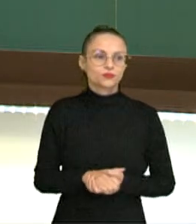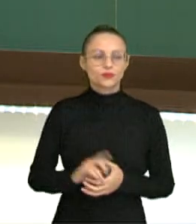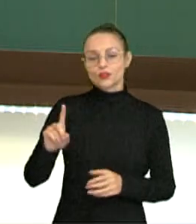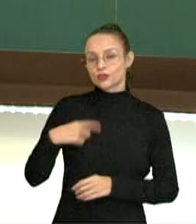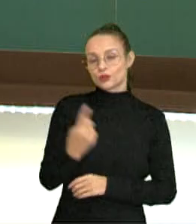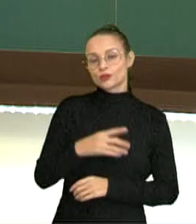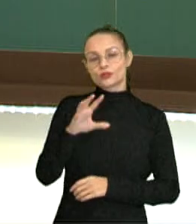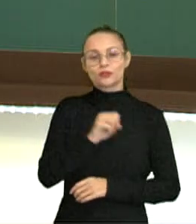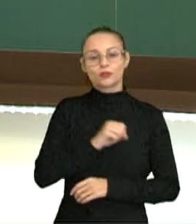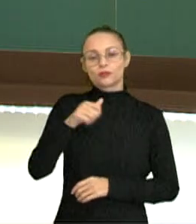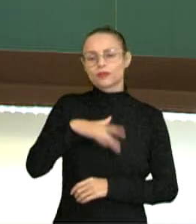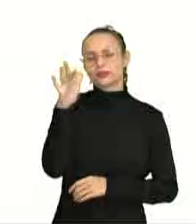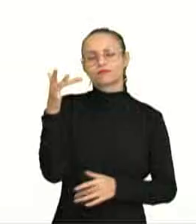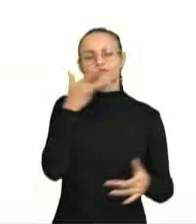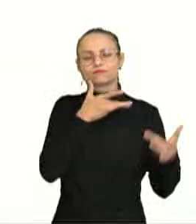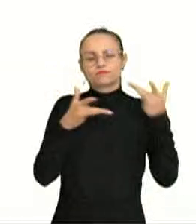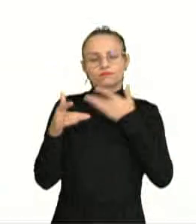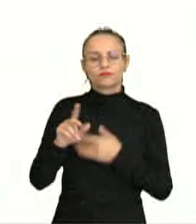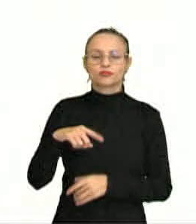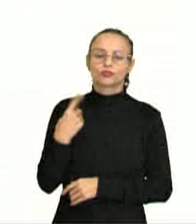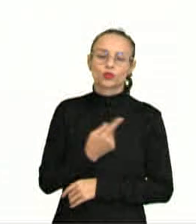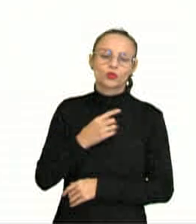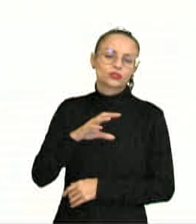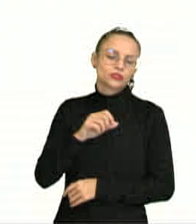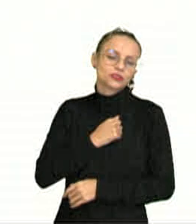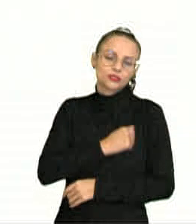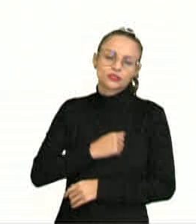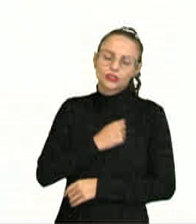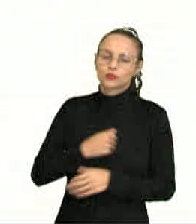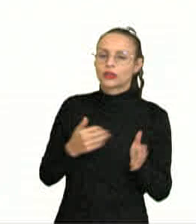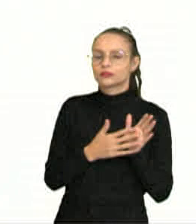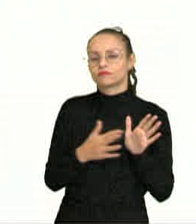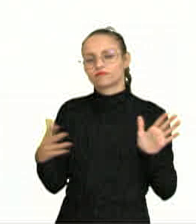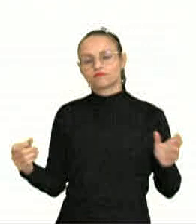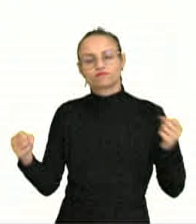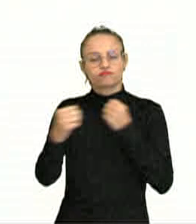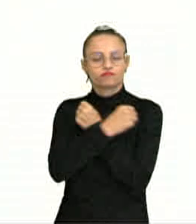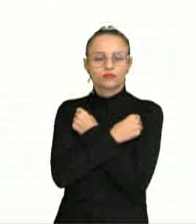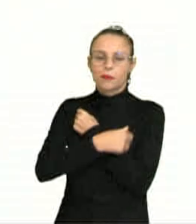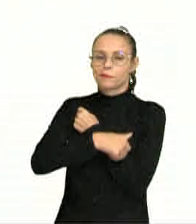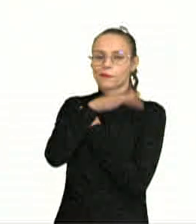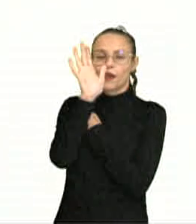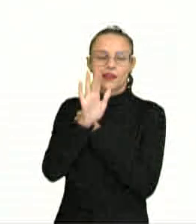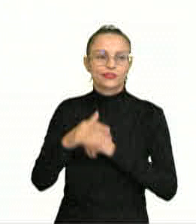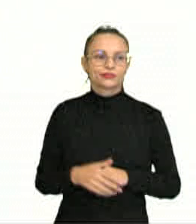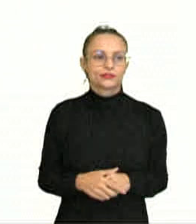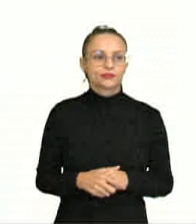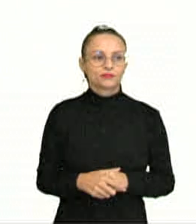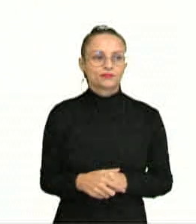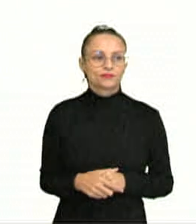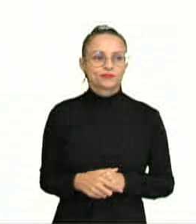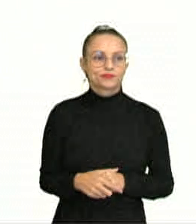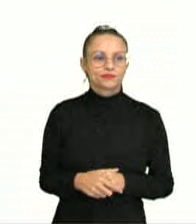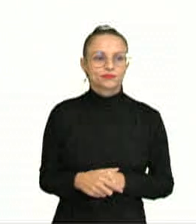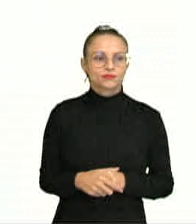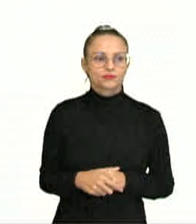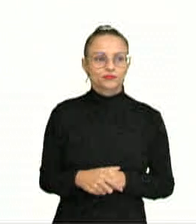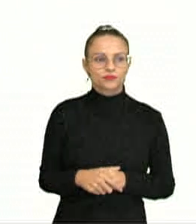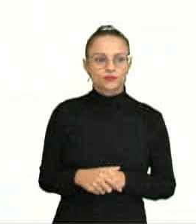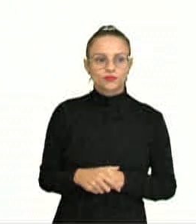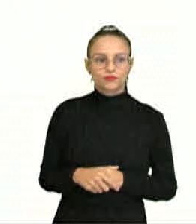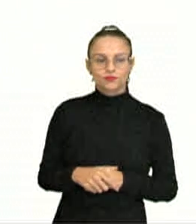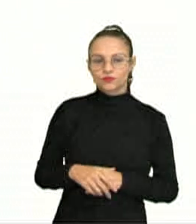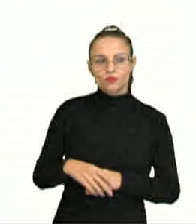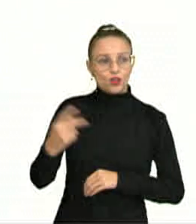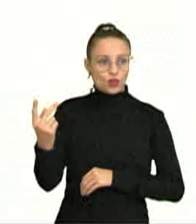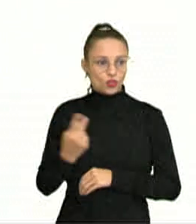Nosso amor é mais gostoso, nossa saudade dura mais, nosso abraço mais apertado, nós não usa black